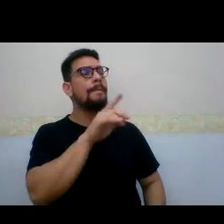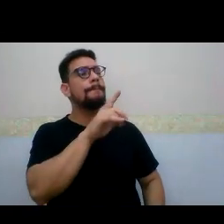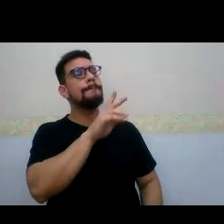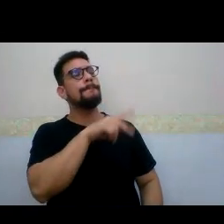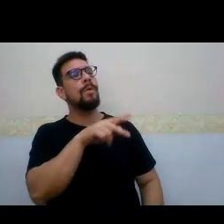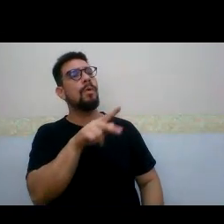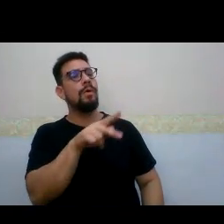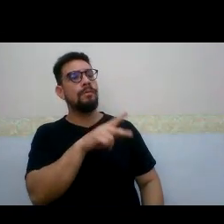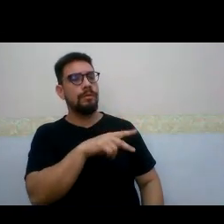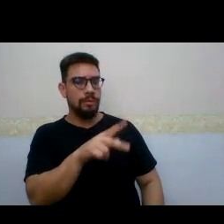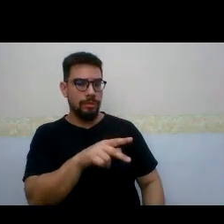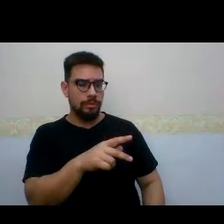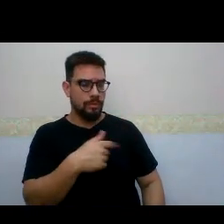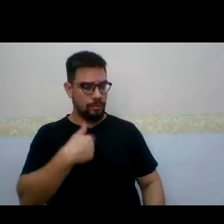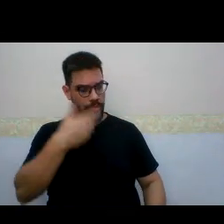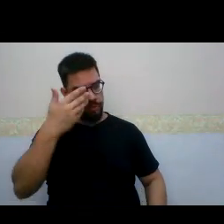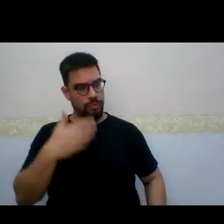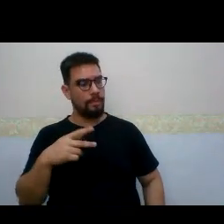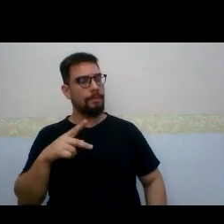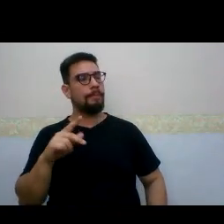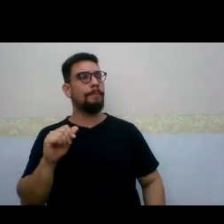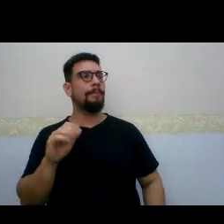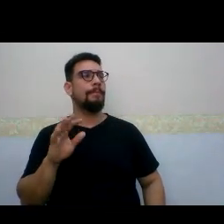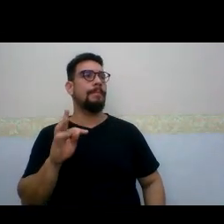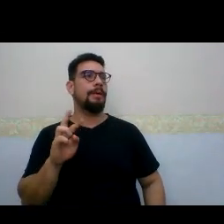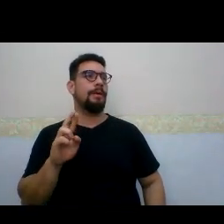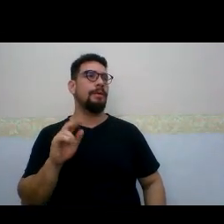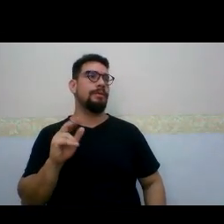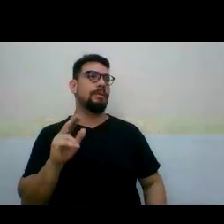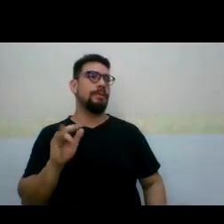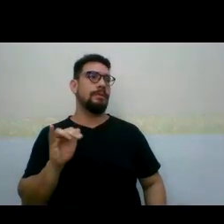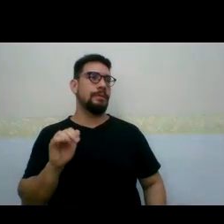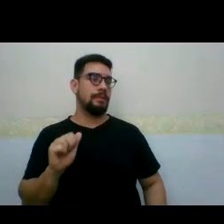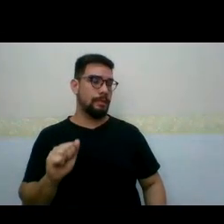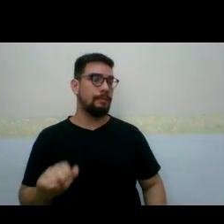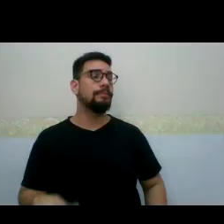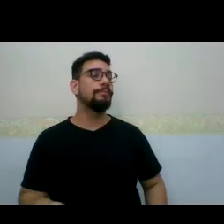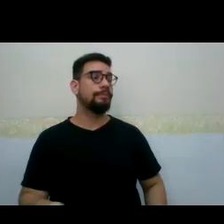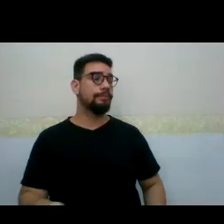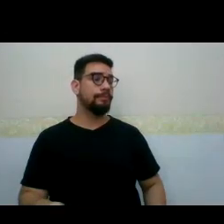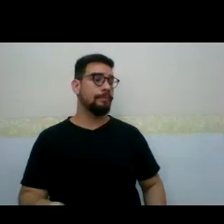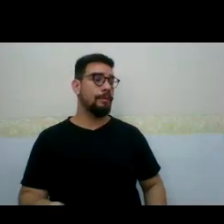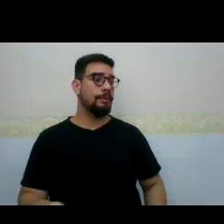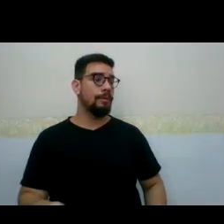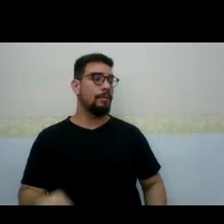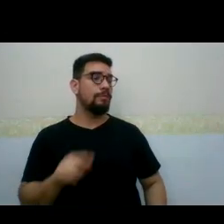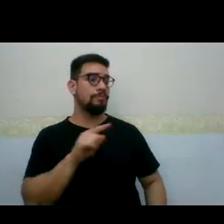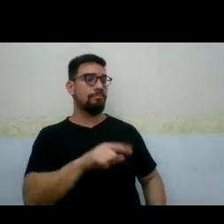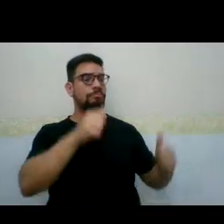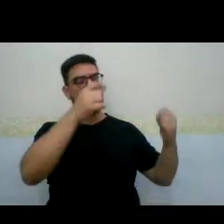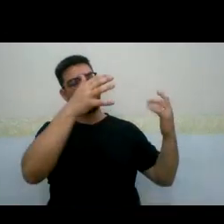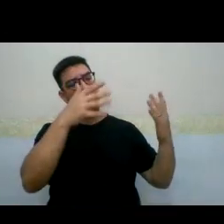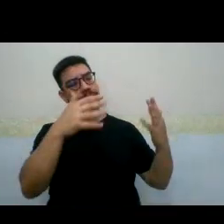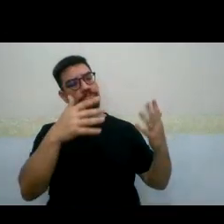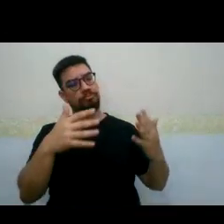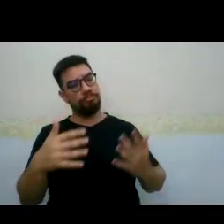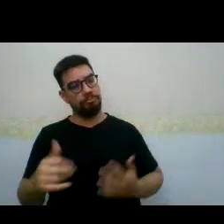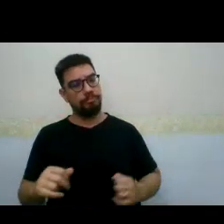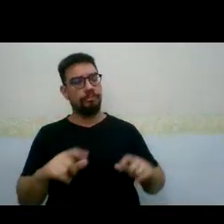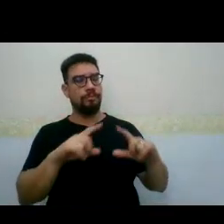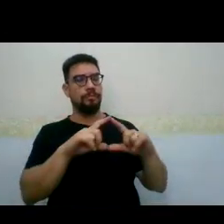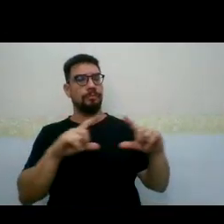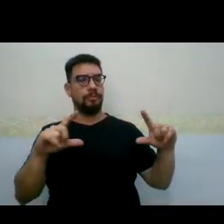Dora, é Patrícia. Pois não. Oi, Patrícia. Dentro disso que você está falando aí, do quadrinho, né?